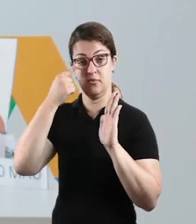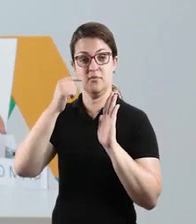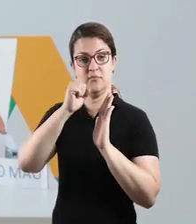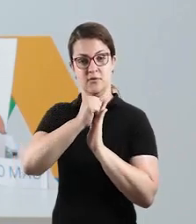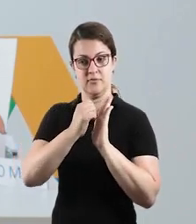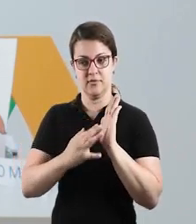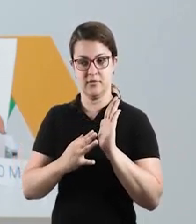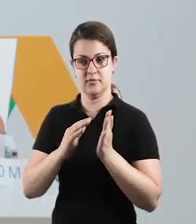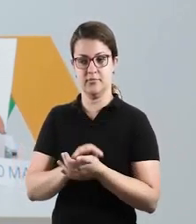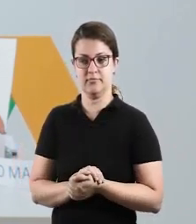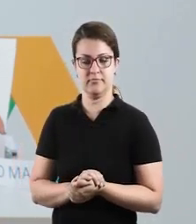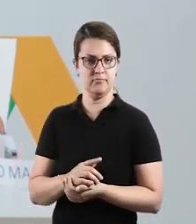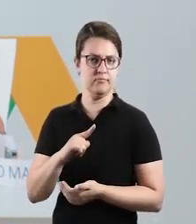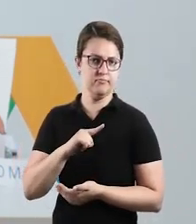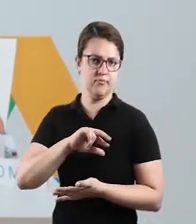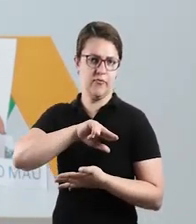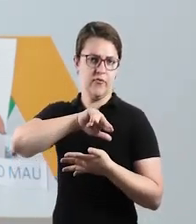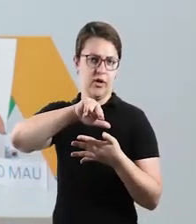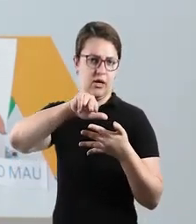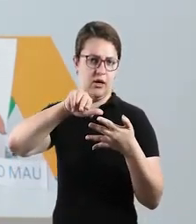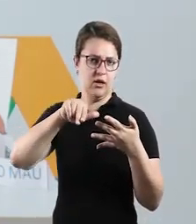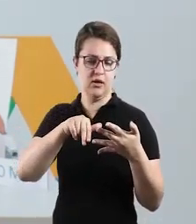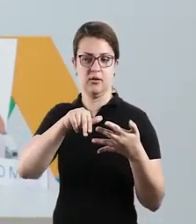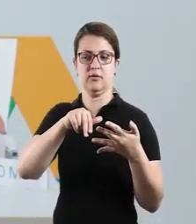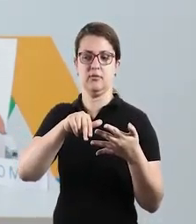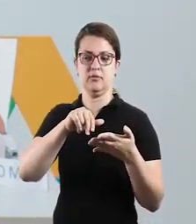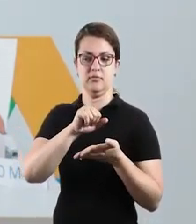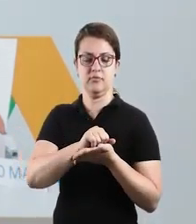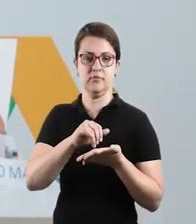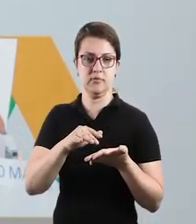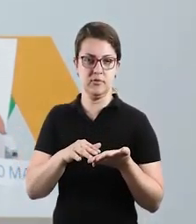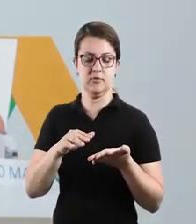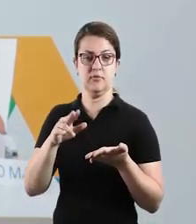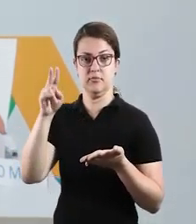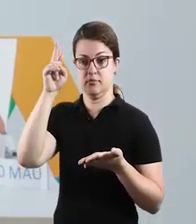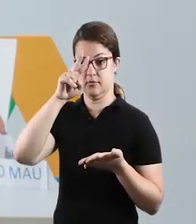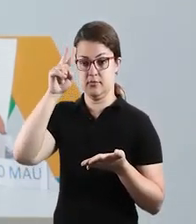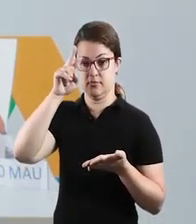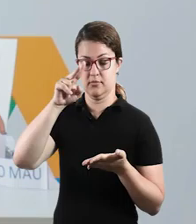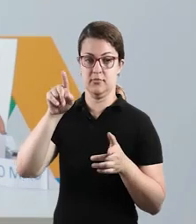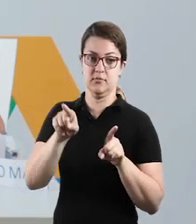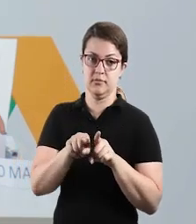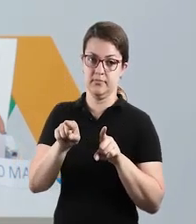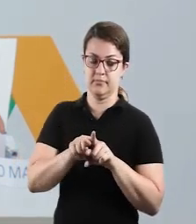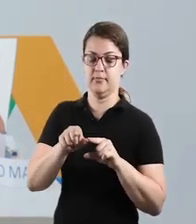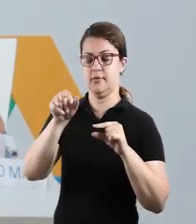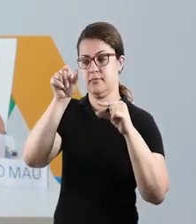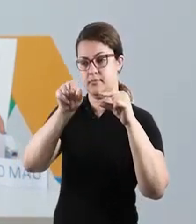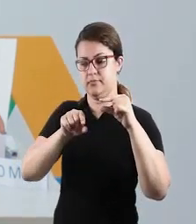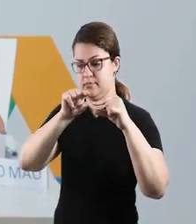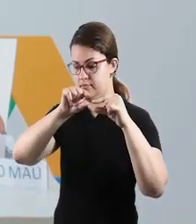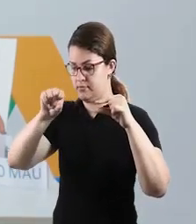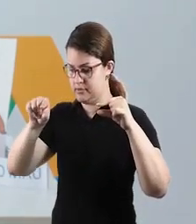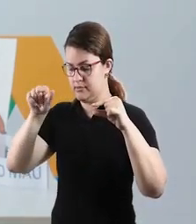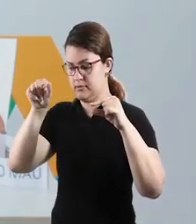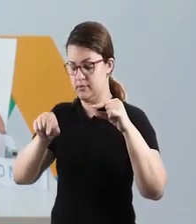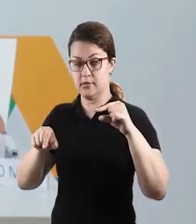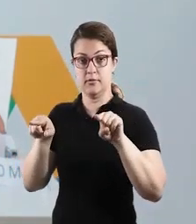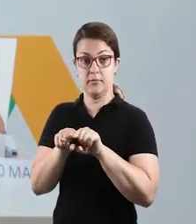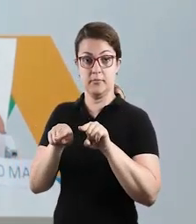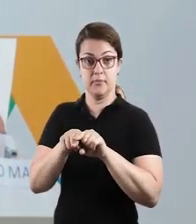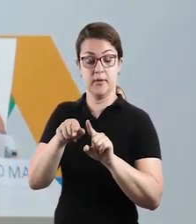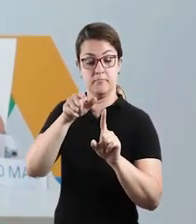algumas atividades. Tem várias atividades sobre a história, né? Inclusive cruzadinhas, nome